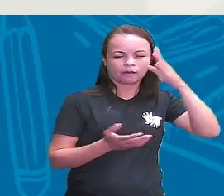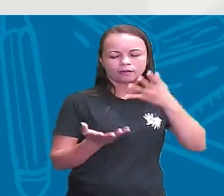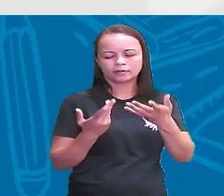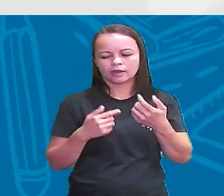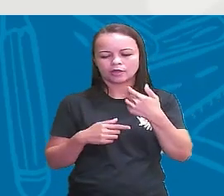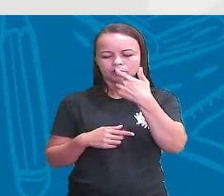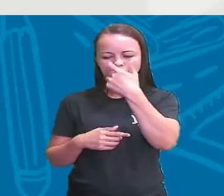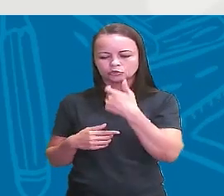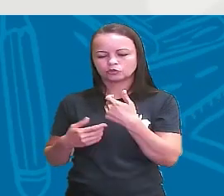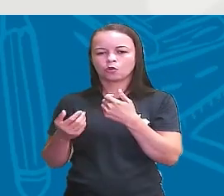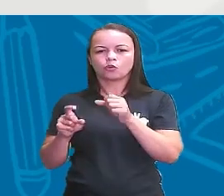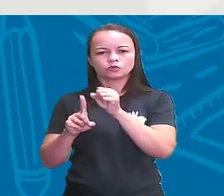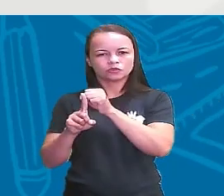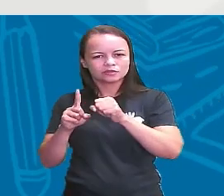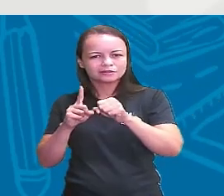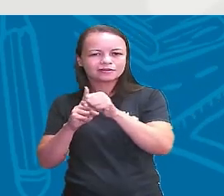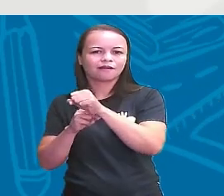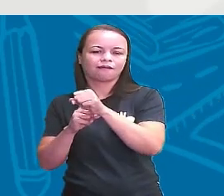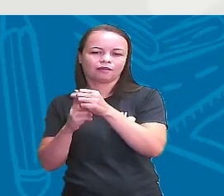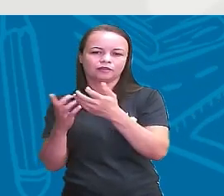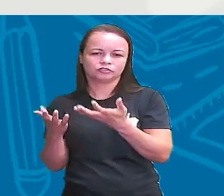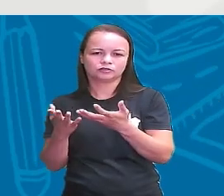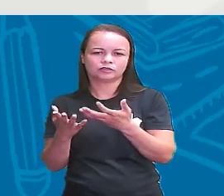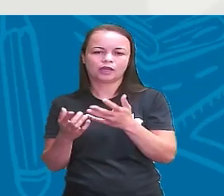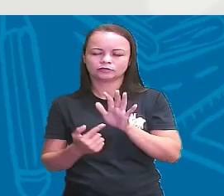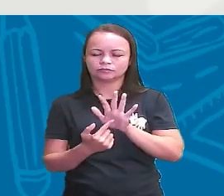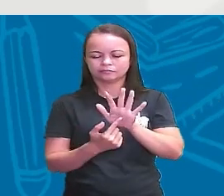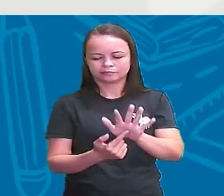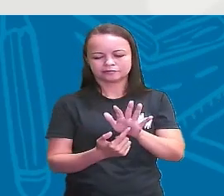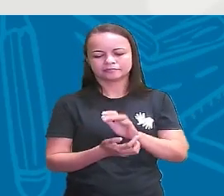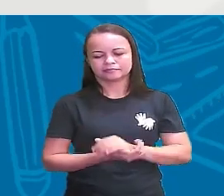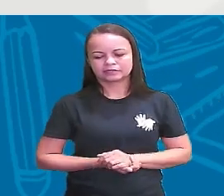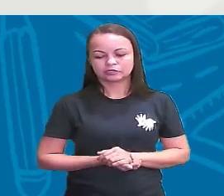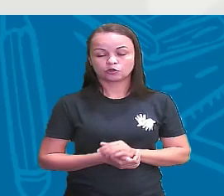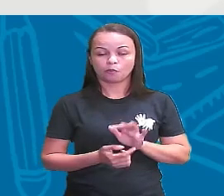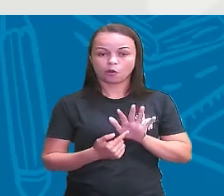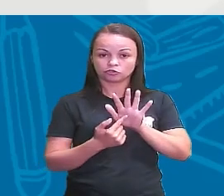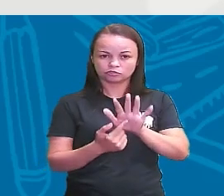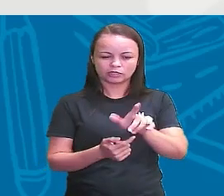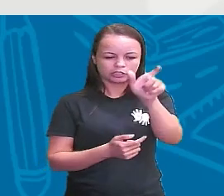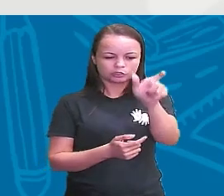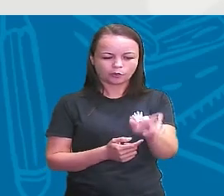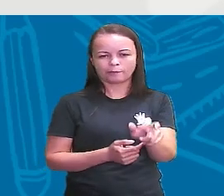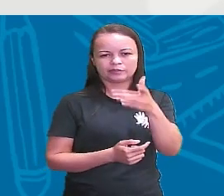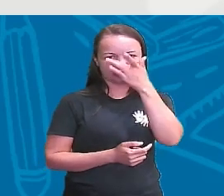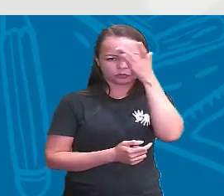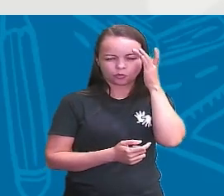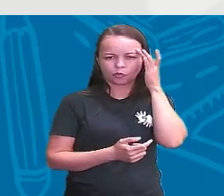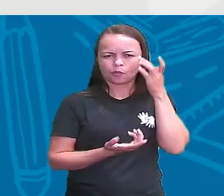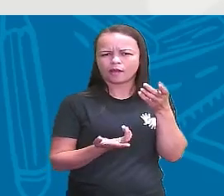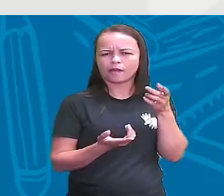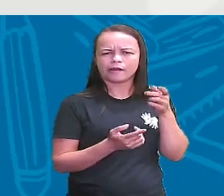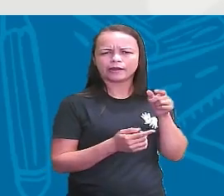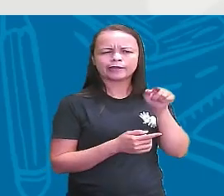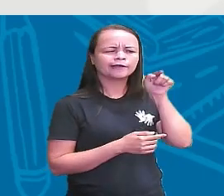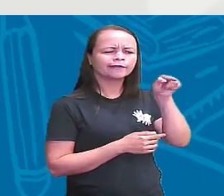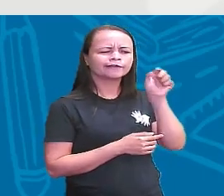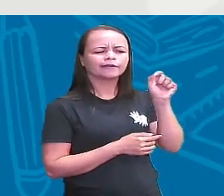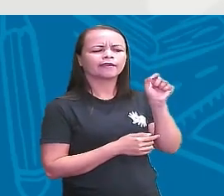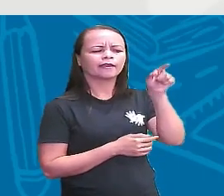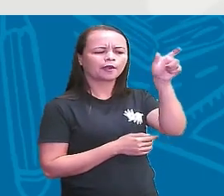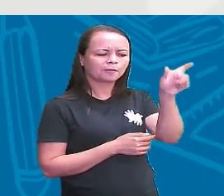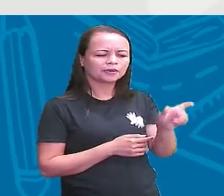Então, aí, ó, eu estou identificando essa pessoa. Quem é essa pessoa? De onde ela vem? Certo?